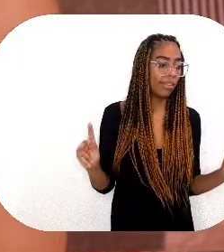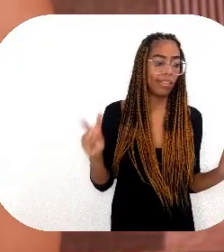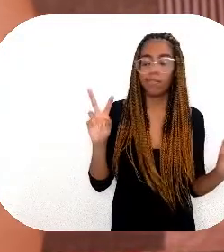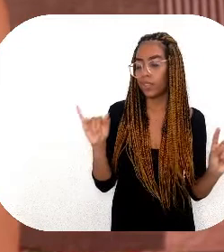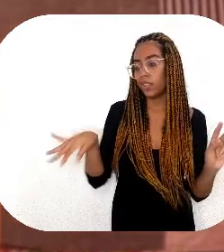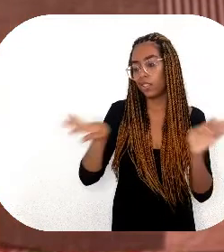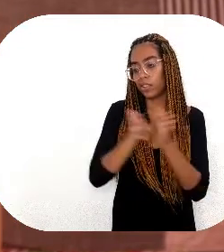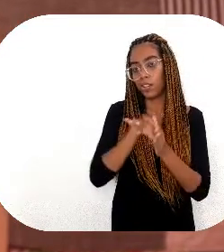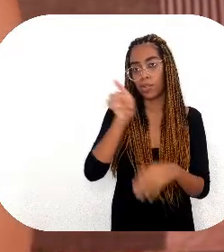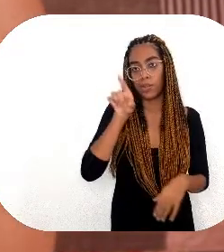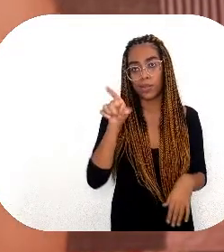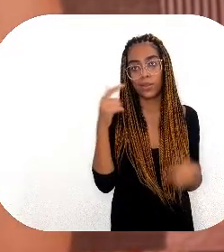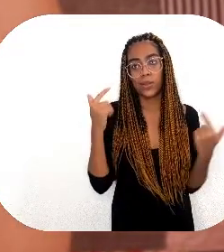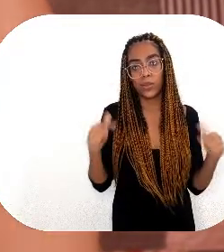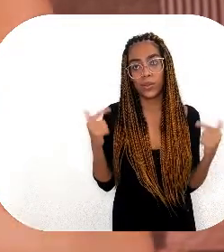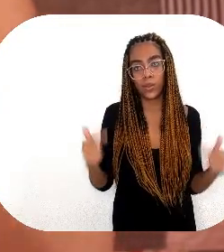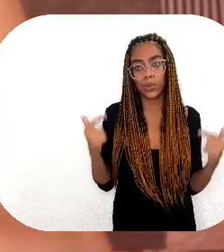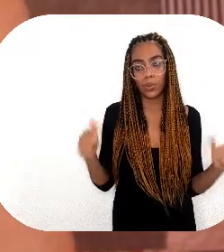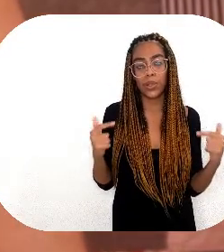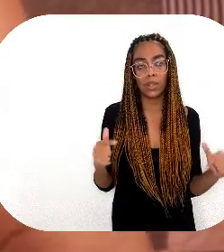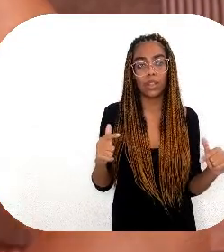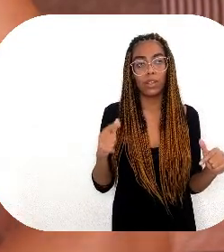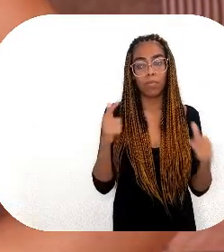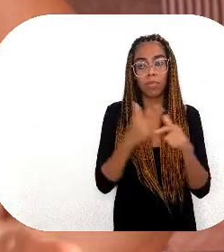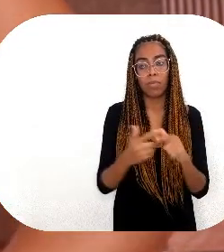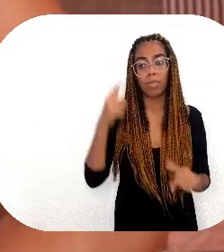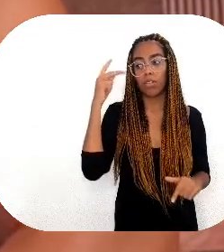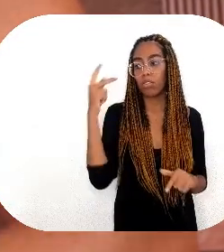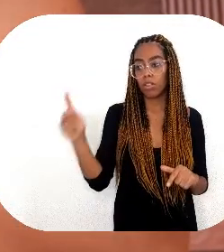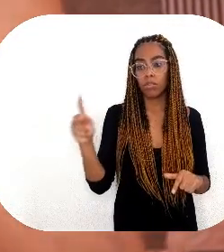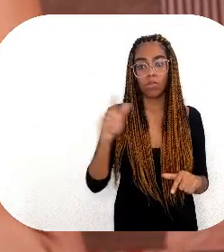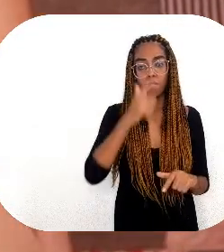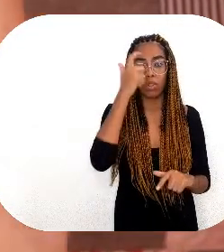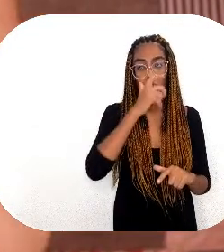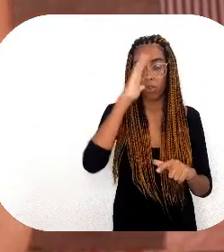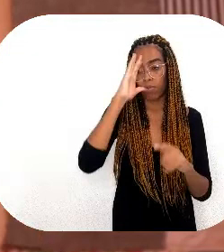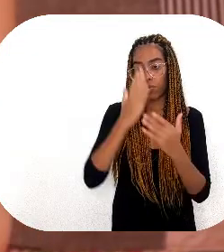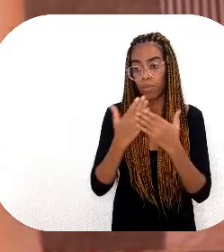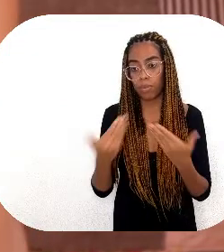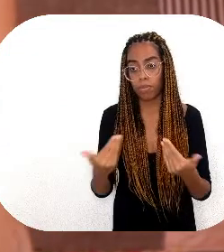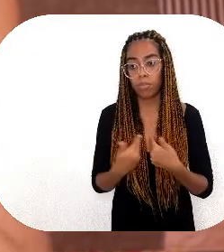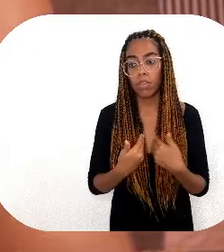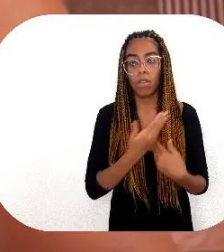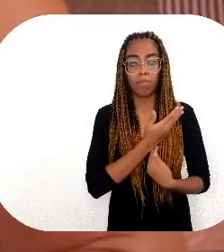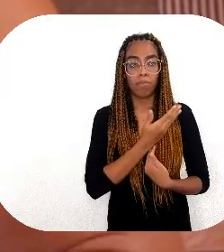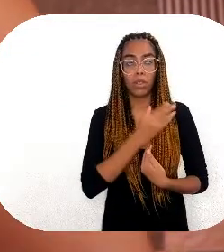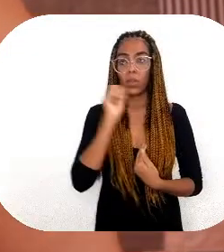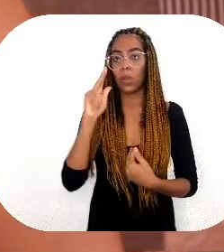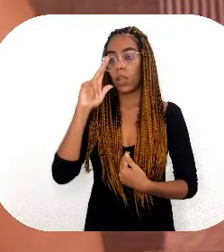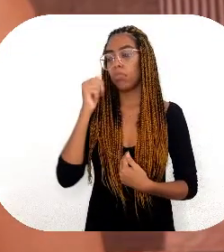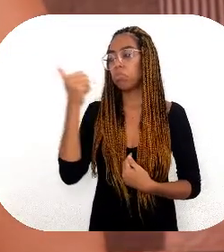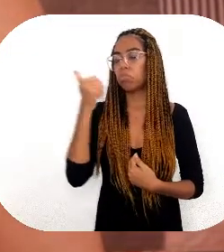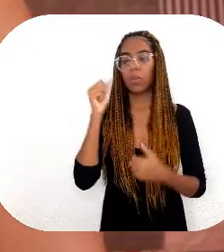dele. Mas, então vamos lá, né? Você vai ver, quando chegar lá, que não tiver coração, problemas é seu, não meu. Você não